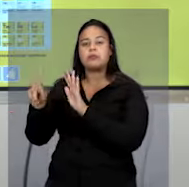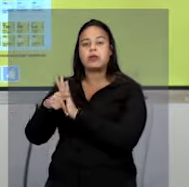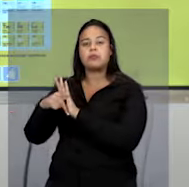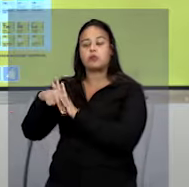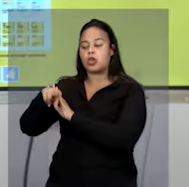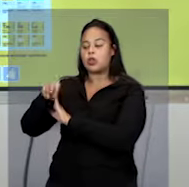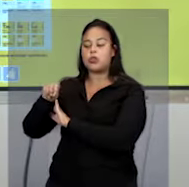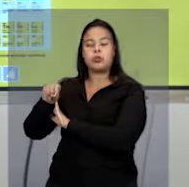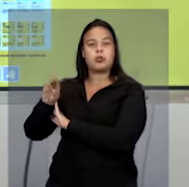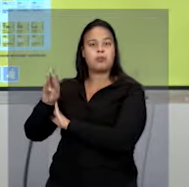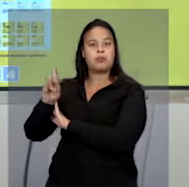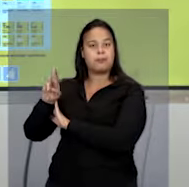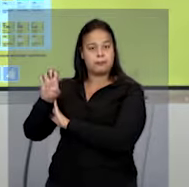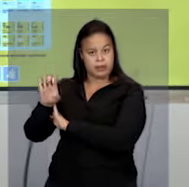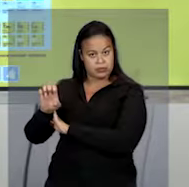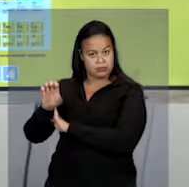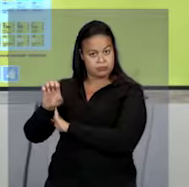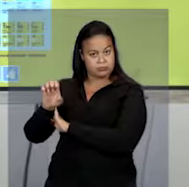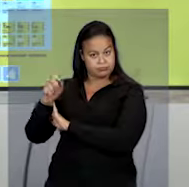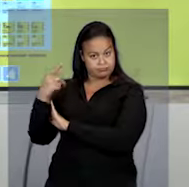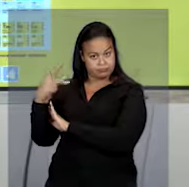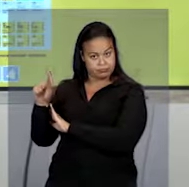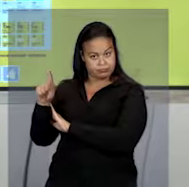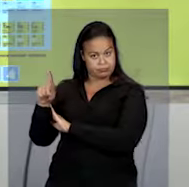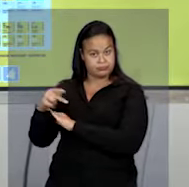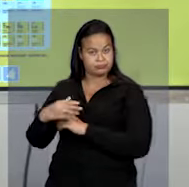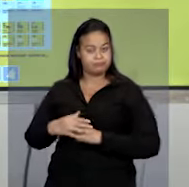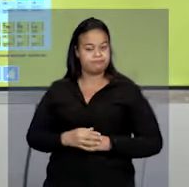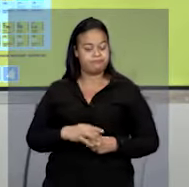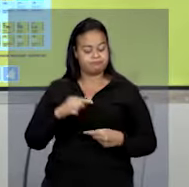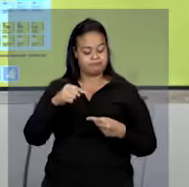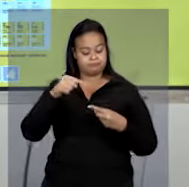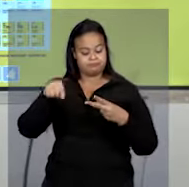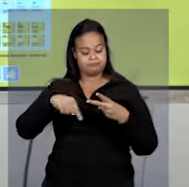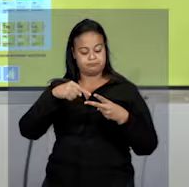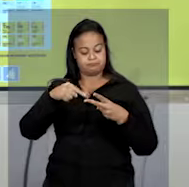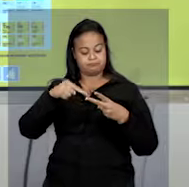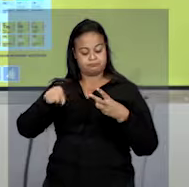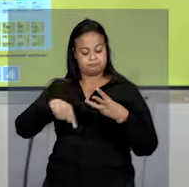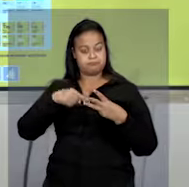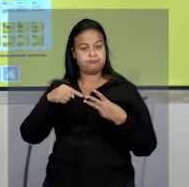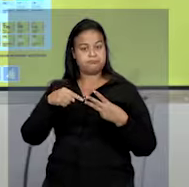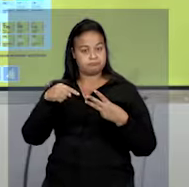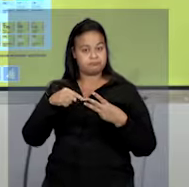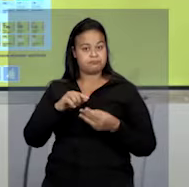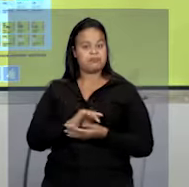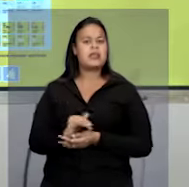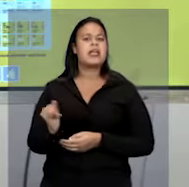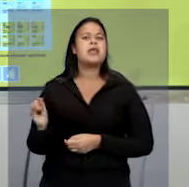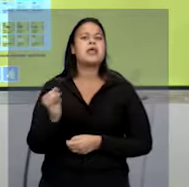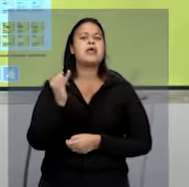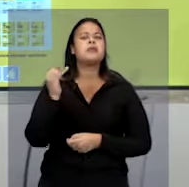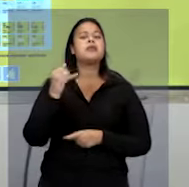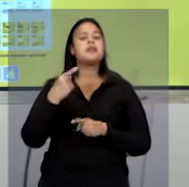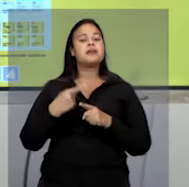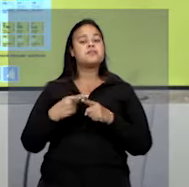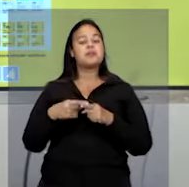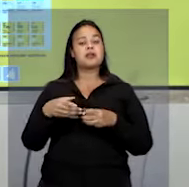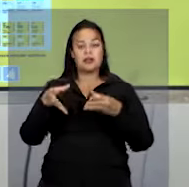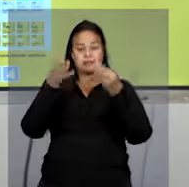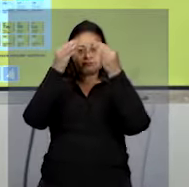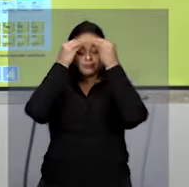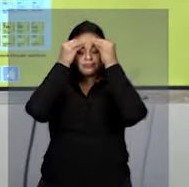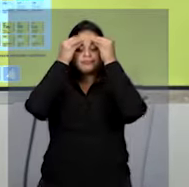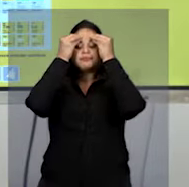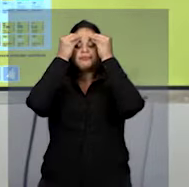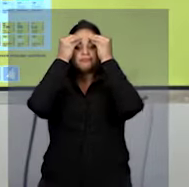metais, ametais e gases nobres. Por que é importante compreendermos isso?